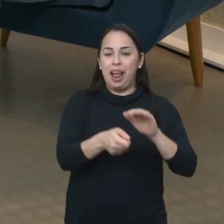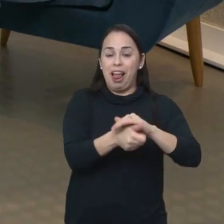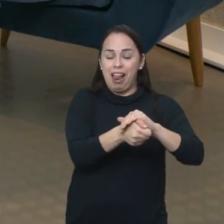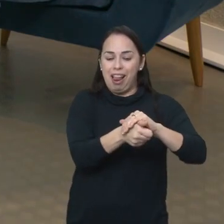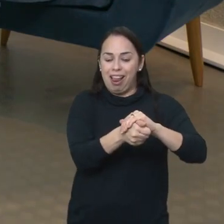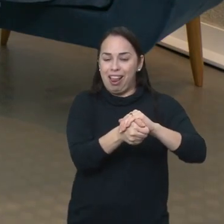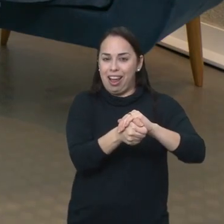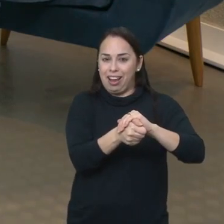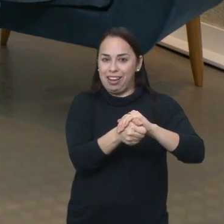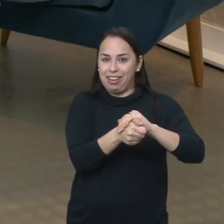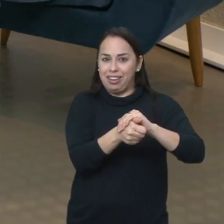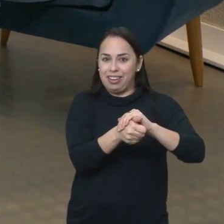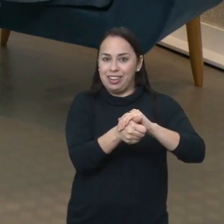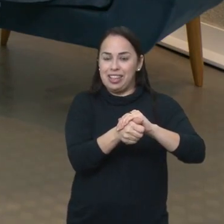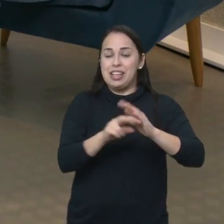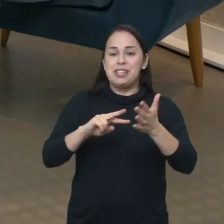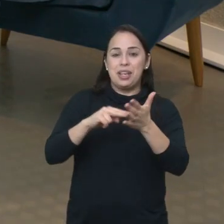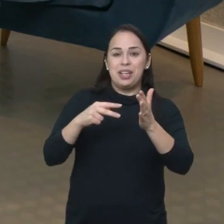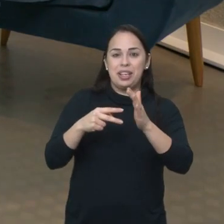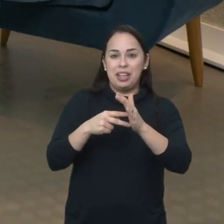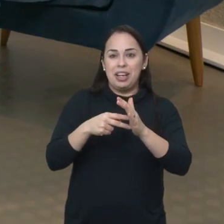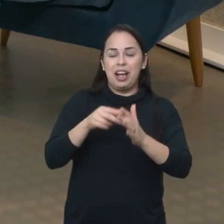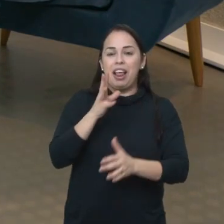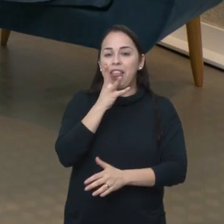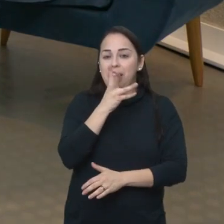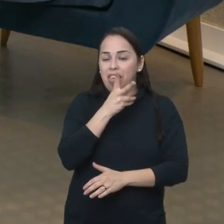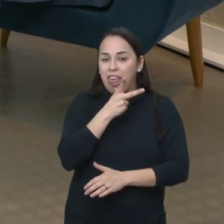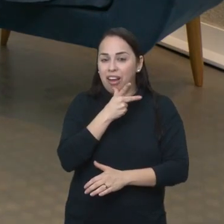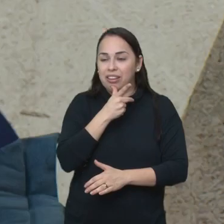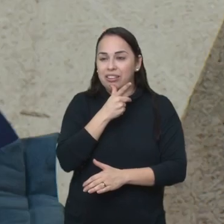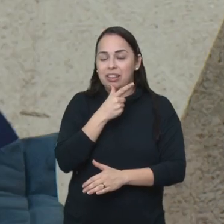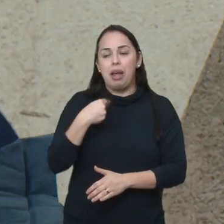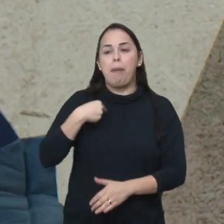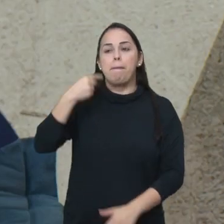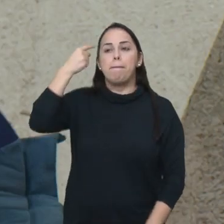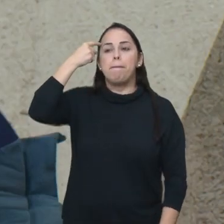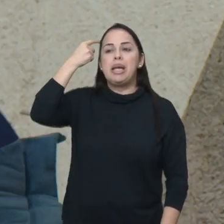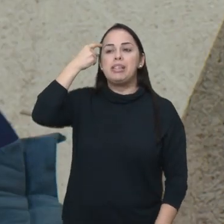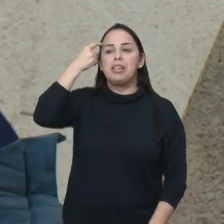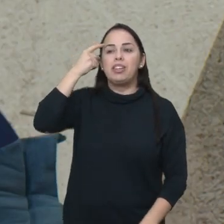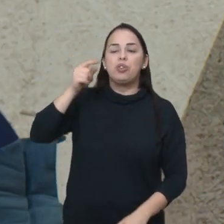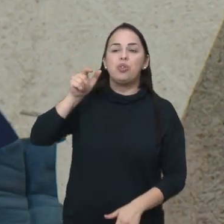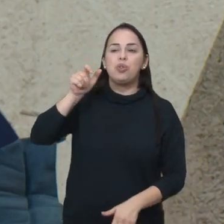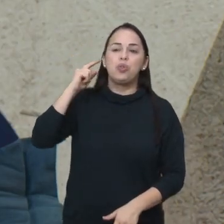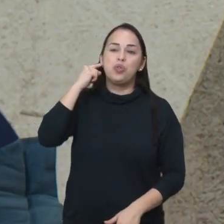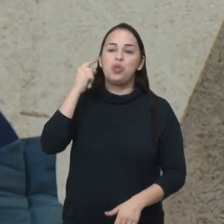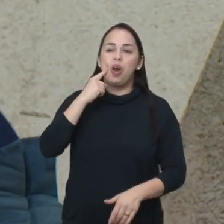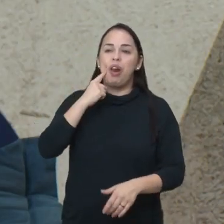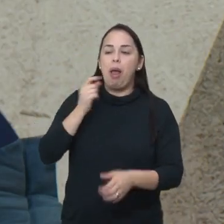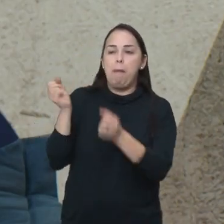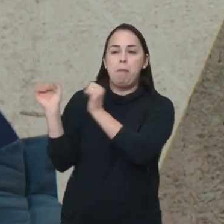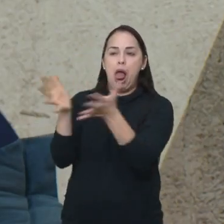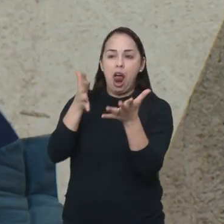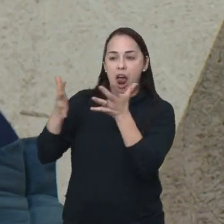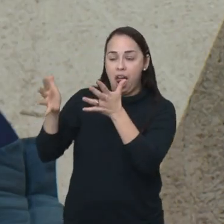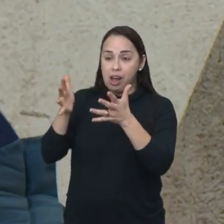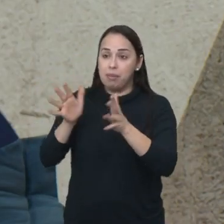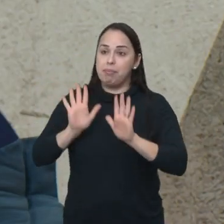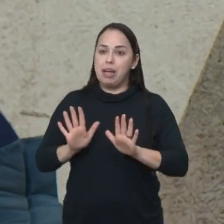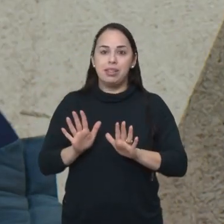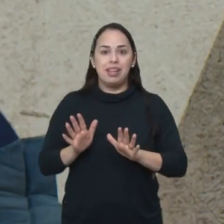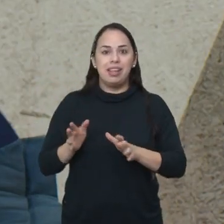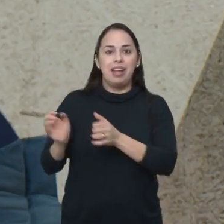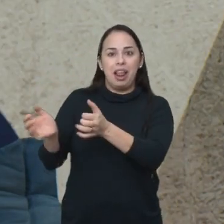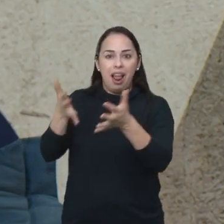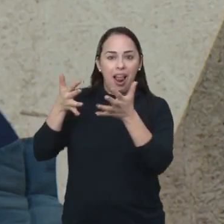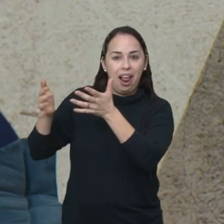sinal de tartaruga ou lerda, para quem não sabe. Porque a gente acha que o surdo fala muito rápido, né? Mas eu sempre brinco